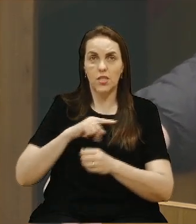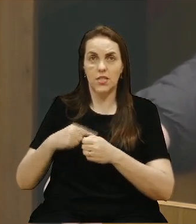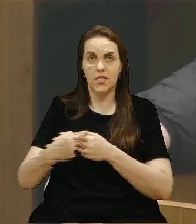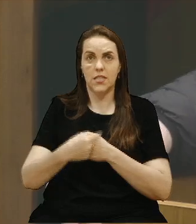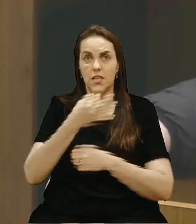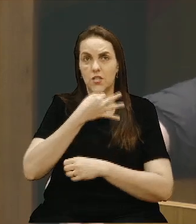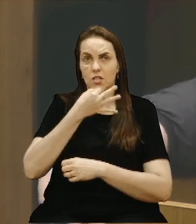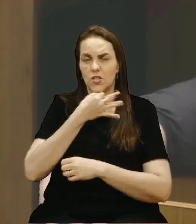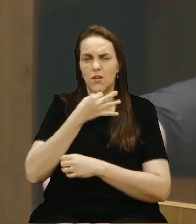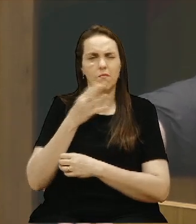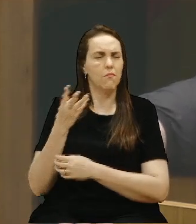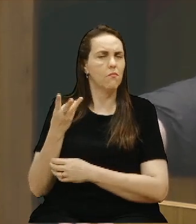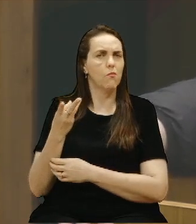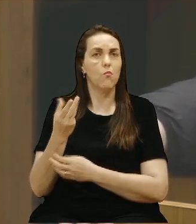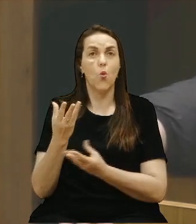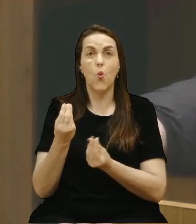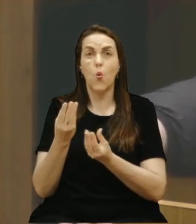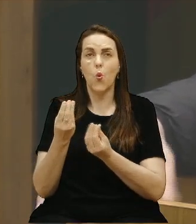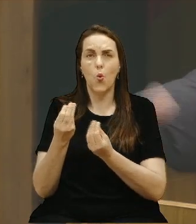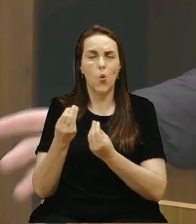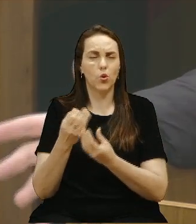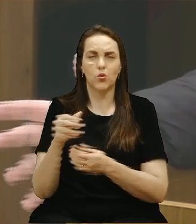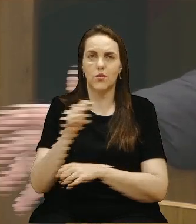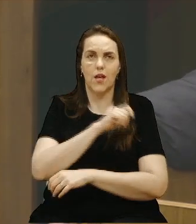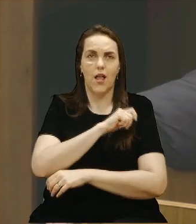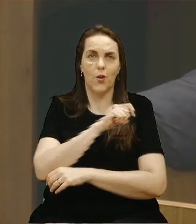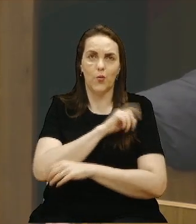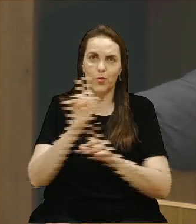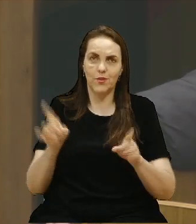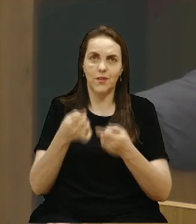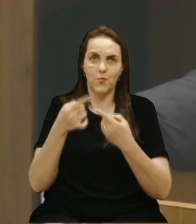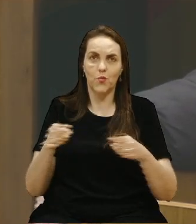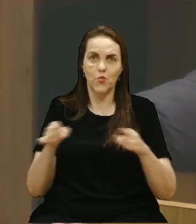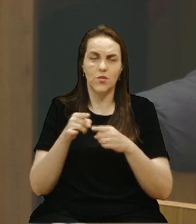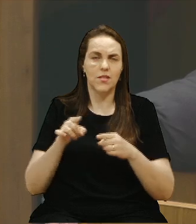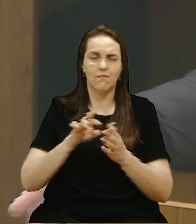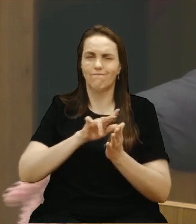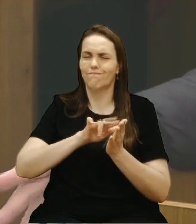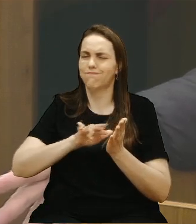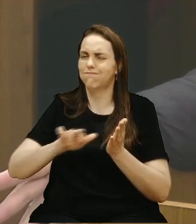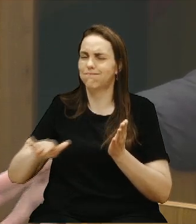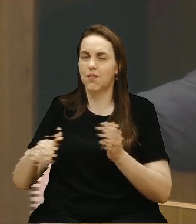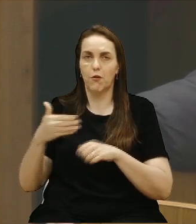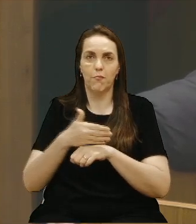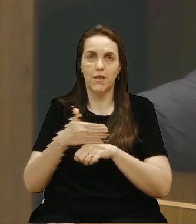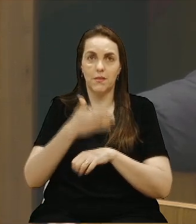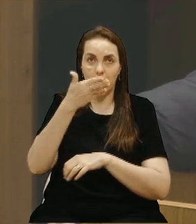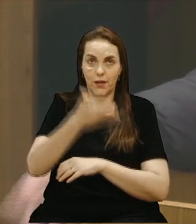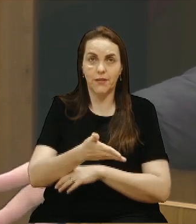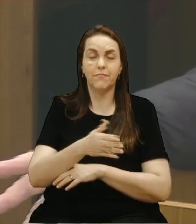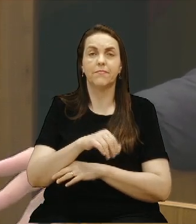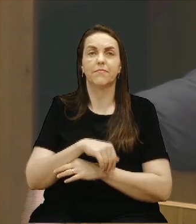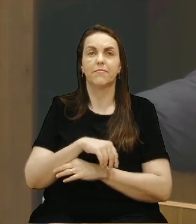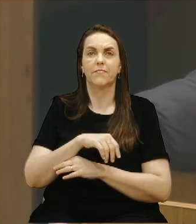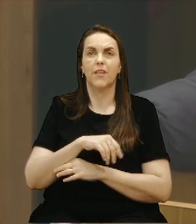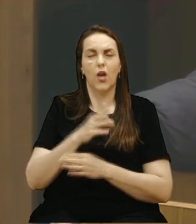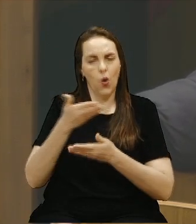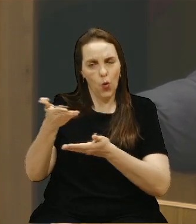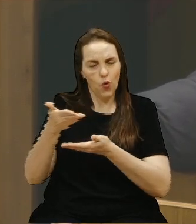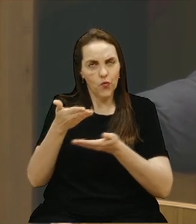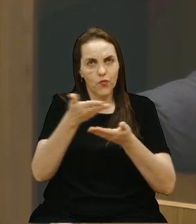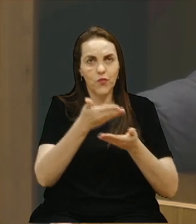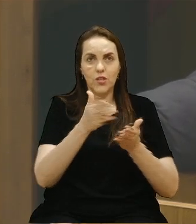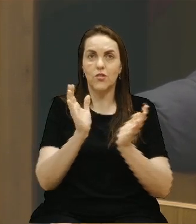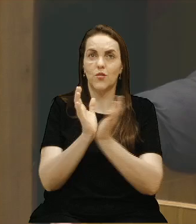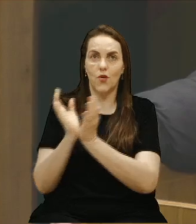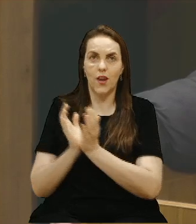Centenas e centenas de músicos passaram pelas mãos dele e outros milhares de maneira indireta. Então, aproveito para para reforçar o convite aos colegas